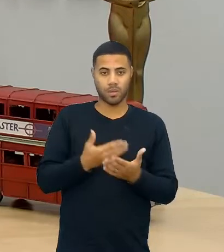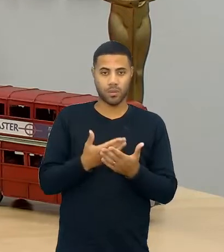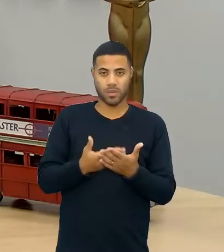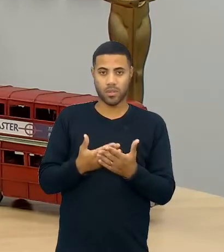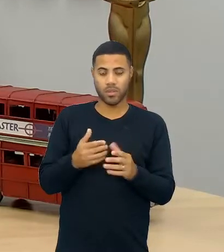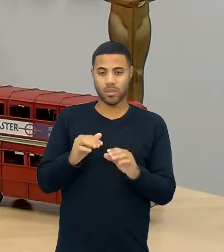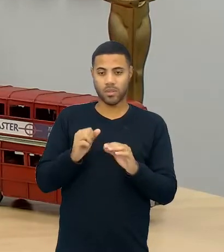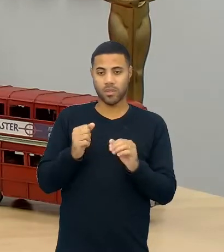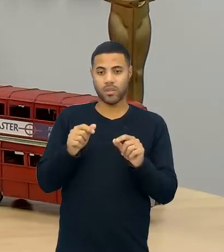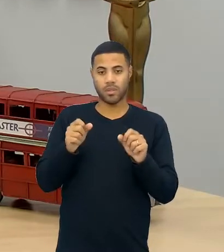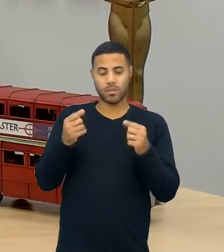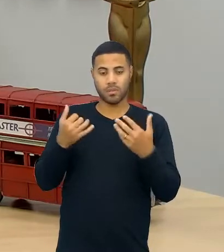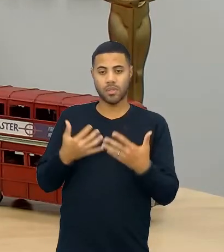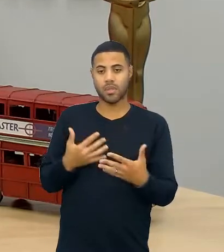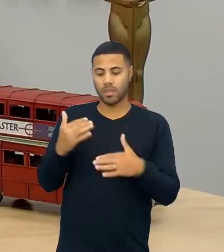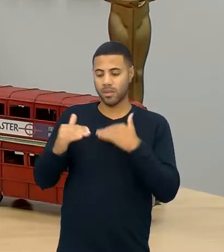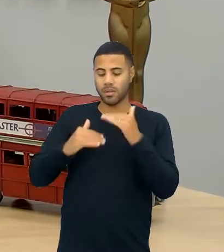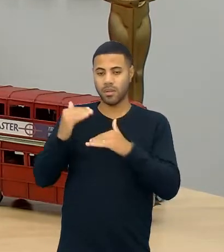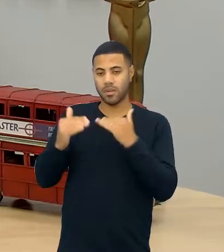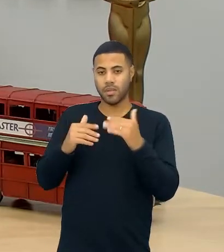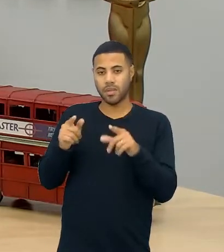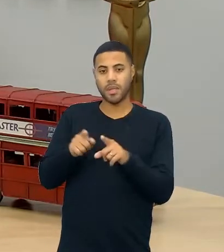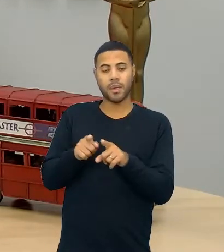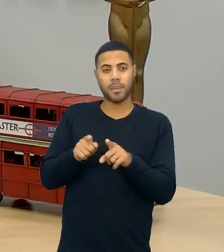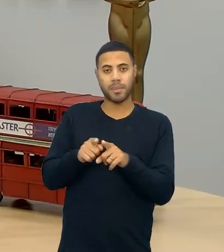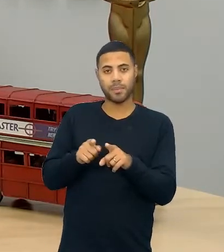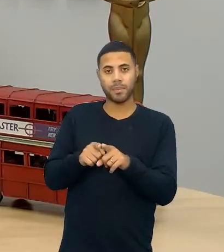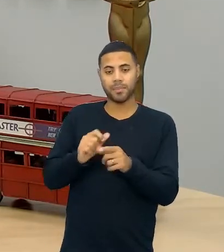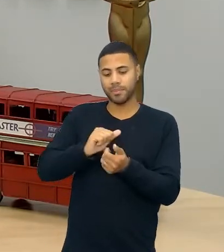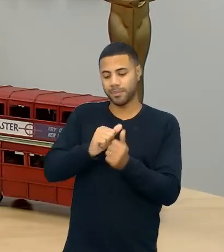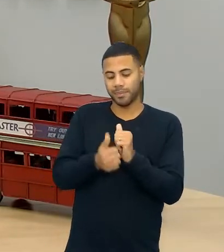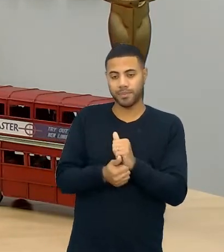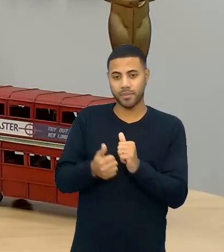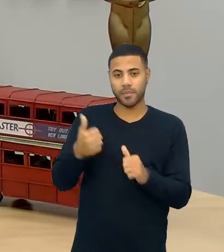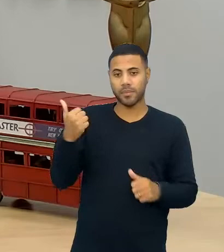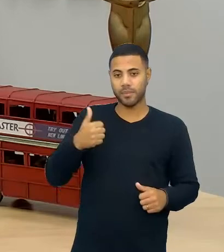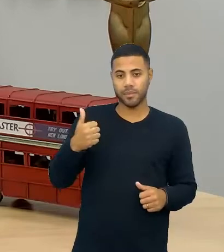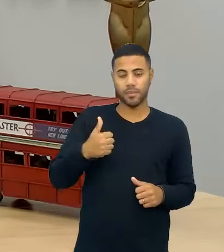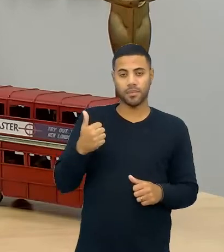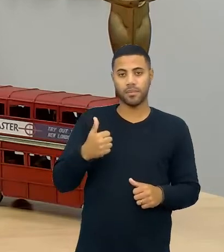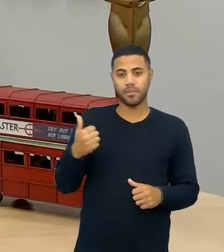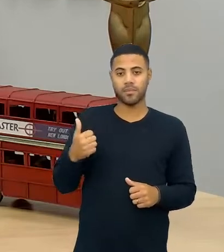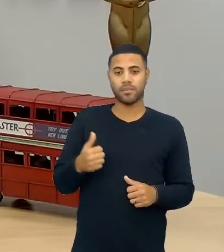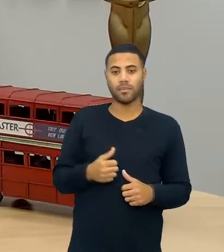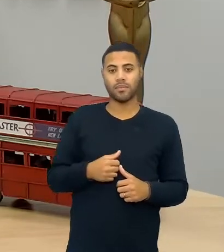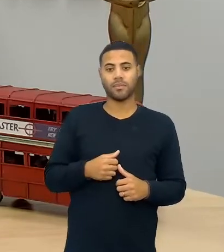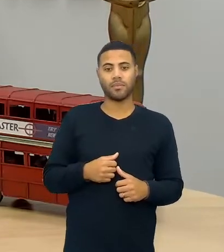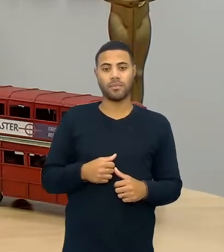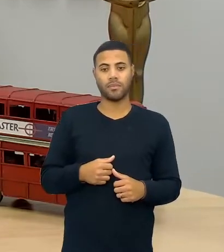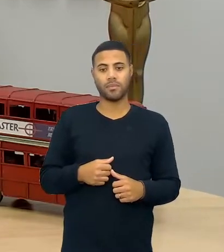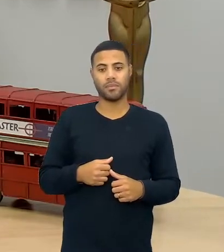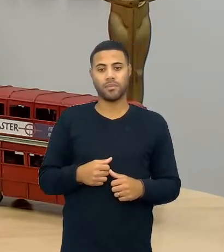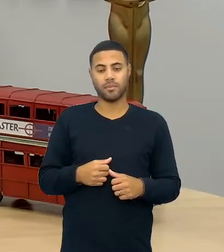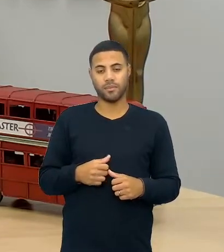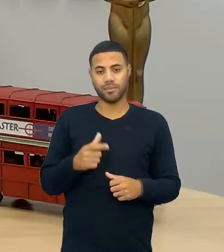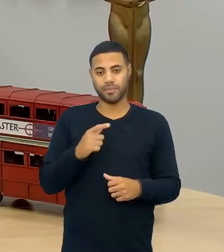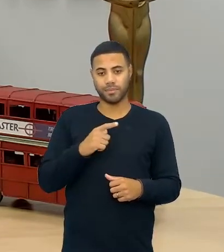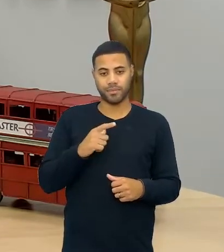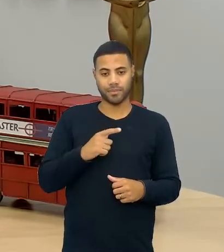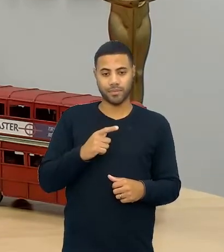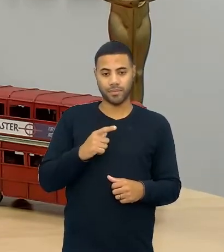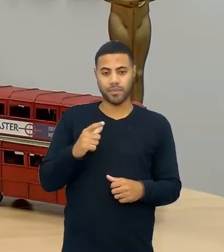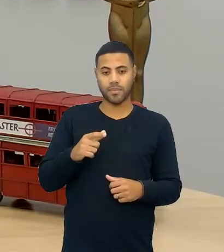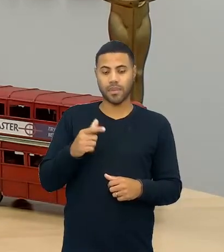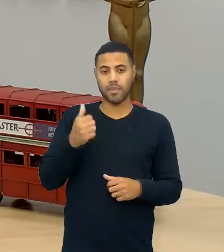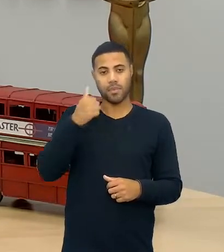escola, eles têm que desenvolver uma modalidade esportiva. A primeira foi uma modalidade que tinha um viés feminino,